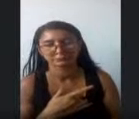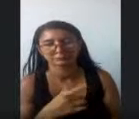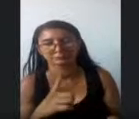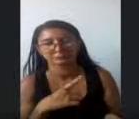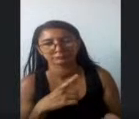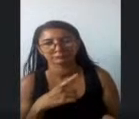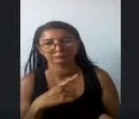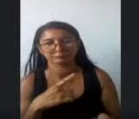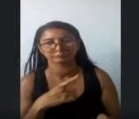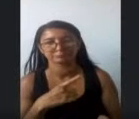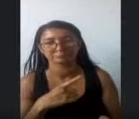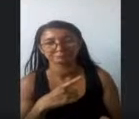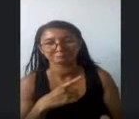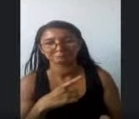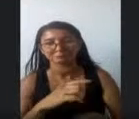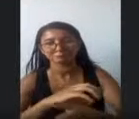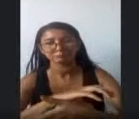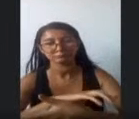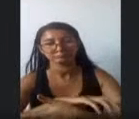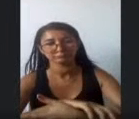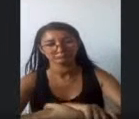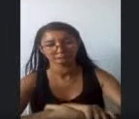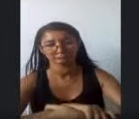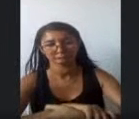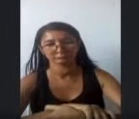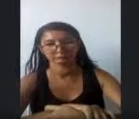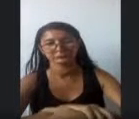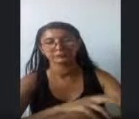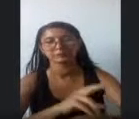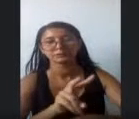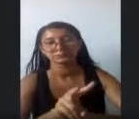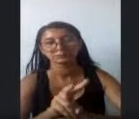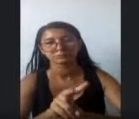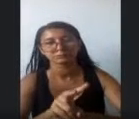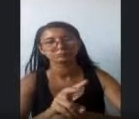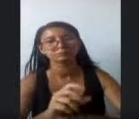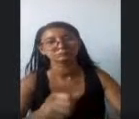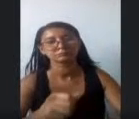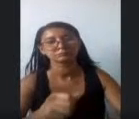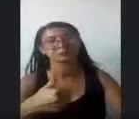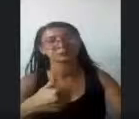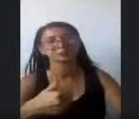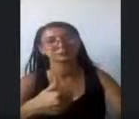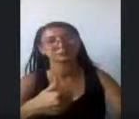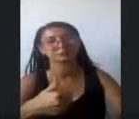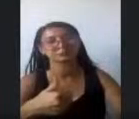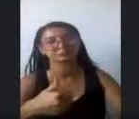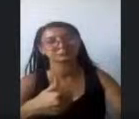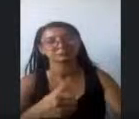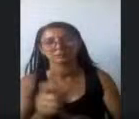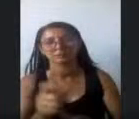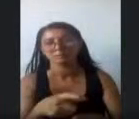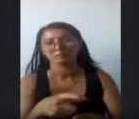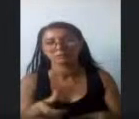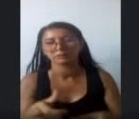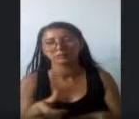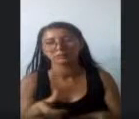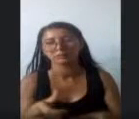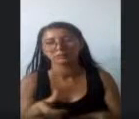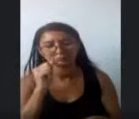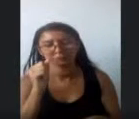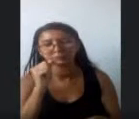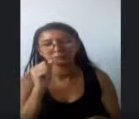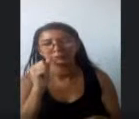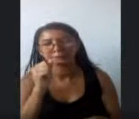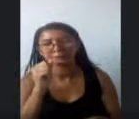uma parceria e um acompanhamento muito positivo. Pela maioria das mulheres que testaram